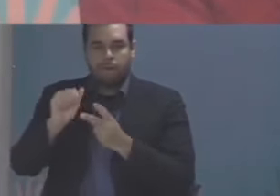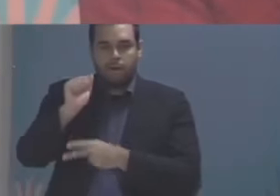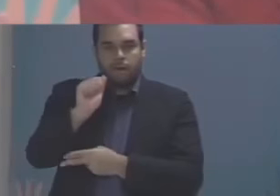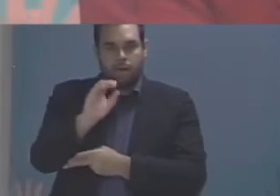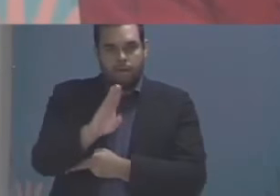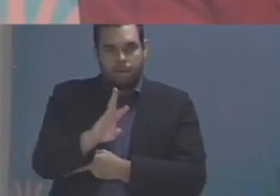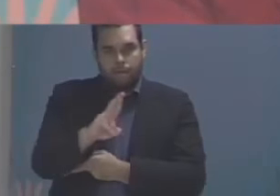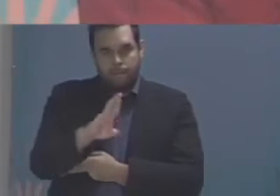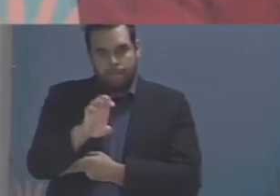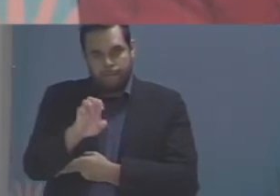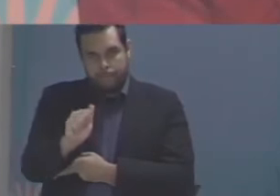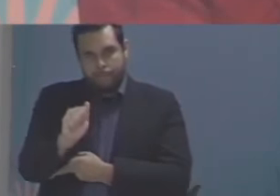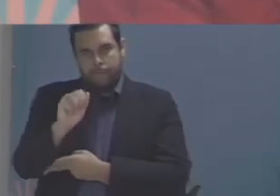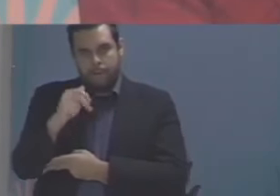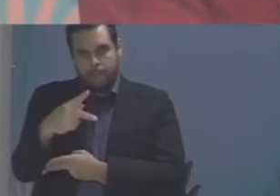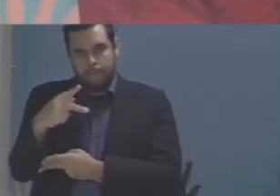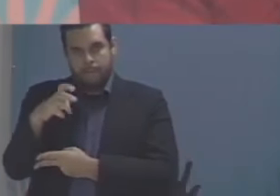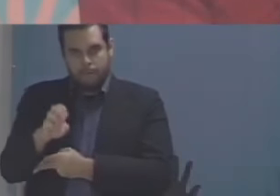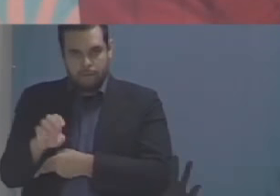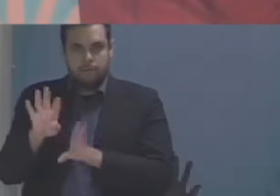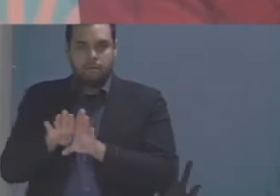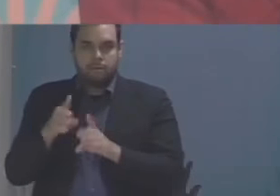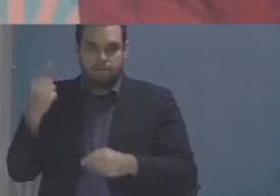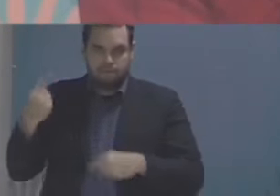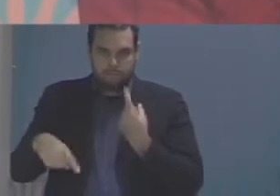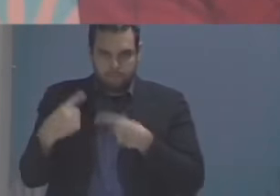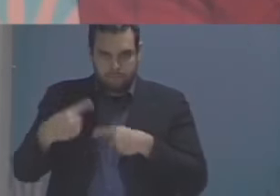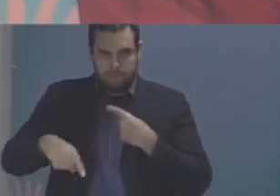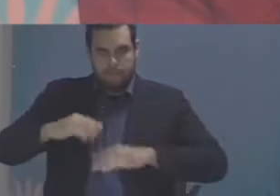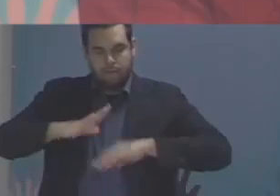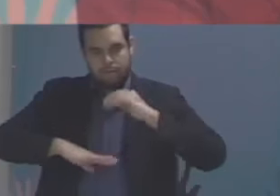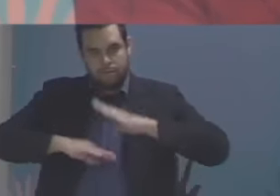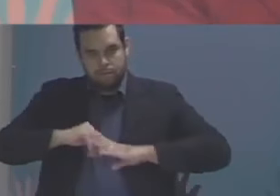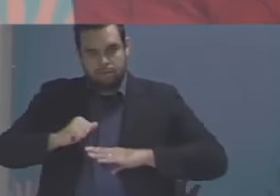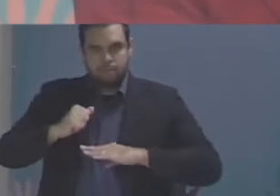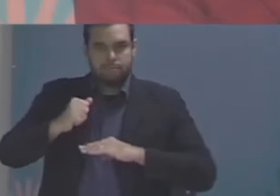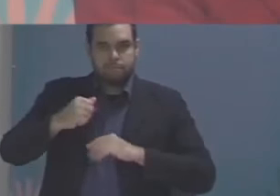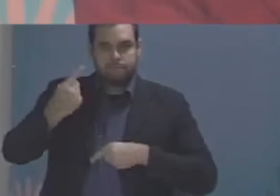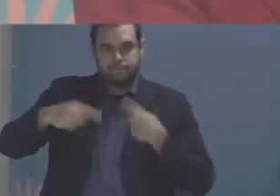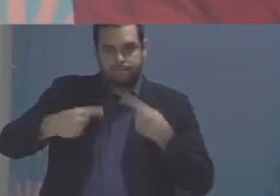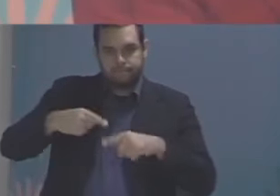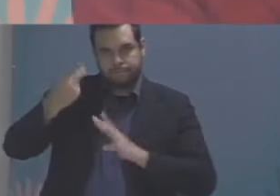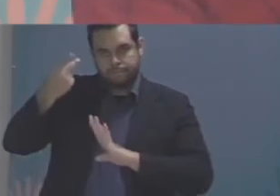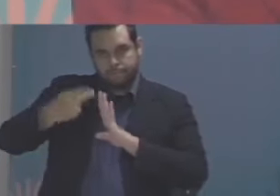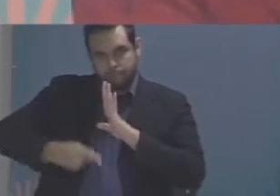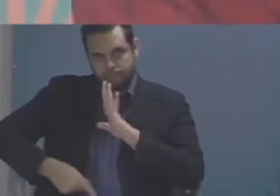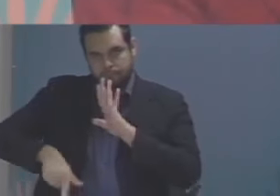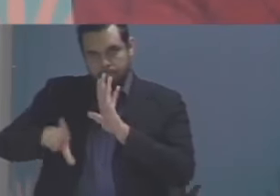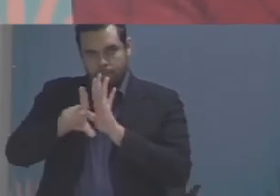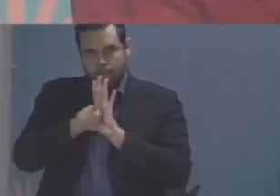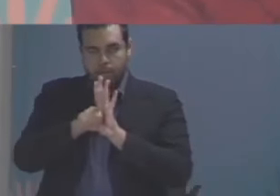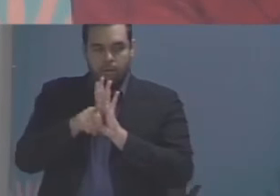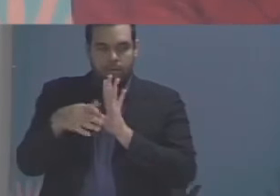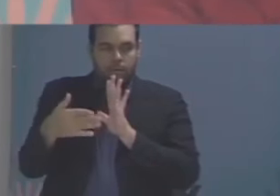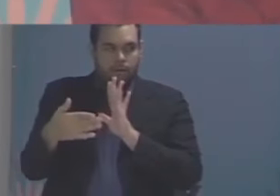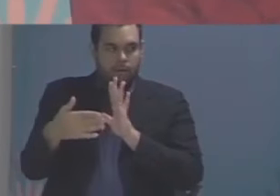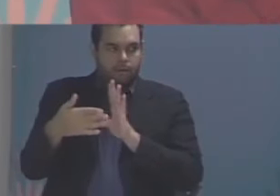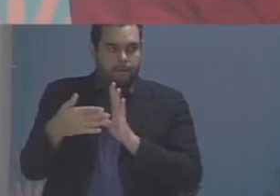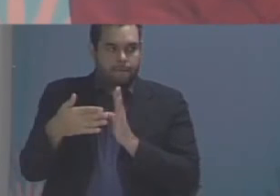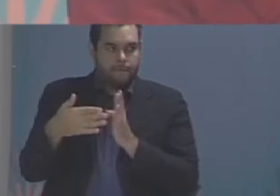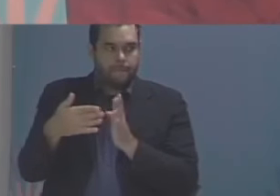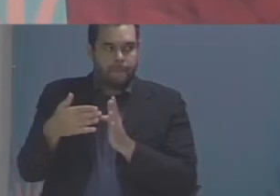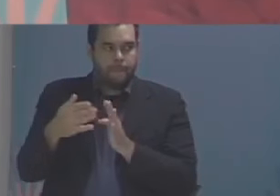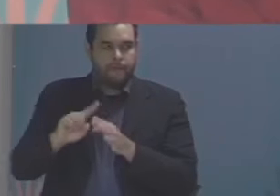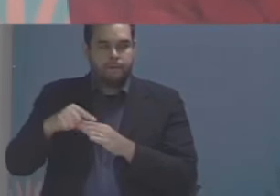que ia no sentido exatamente de discutir a qualificação profissional, discutir projetos de leis que envolviam a